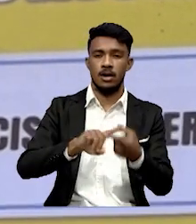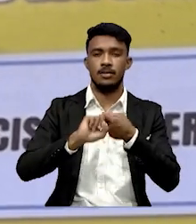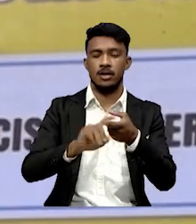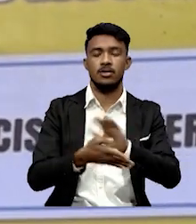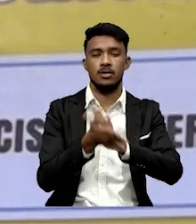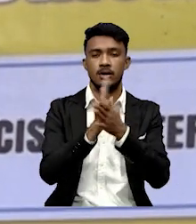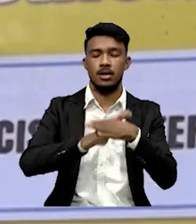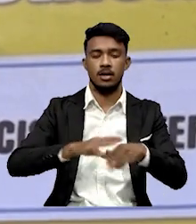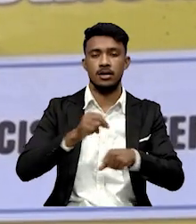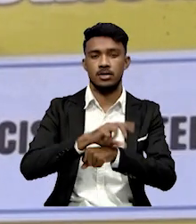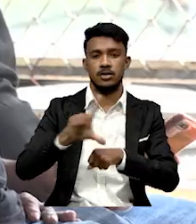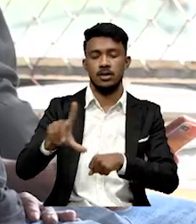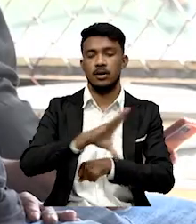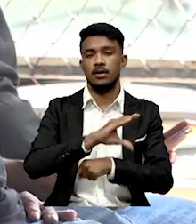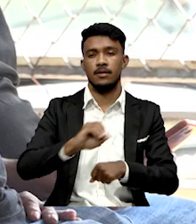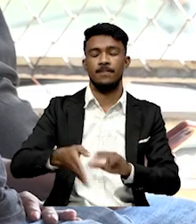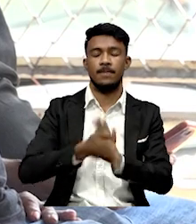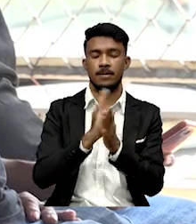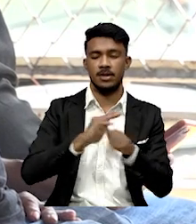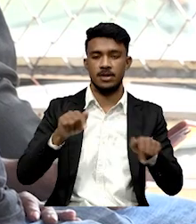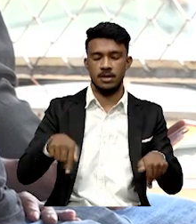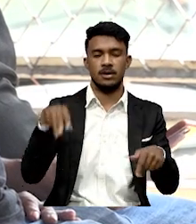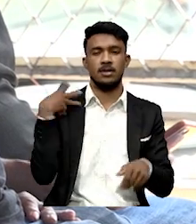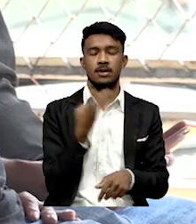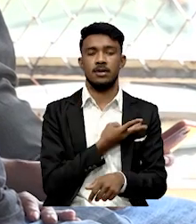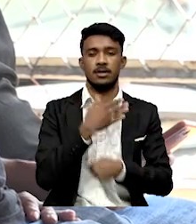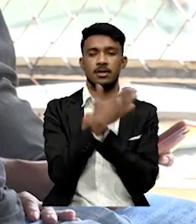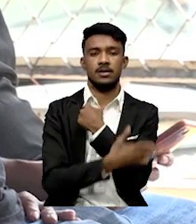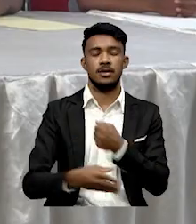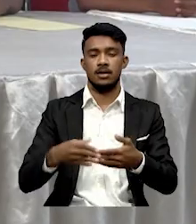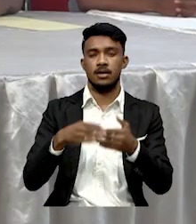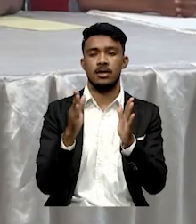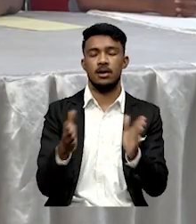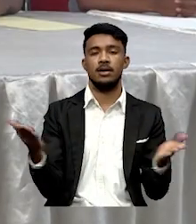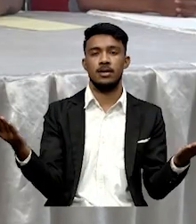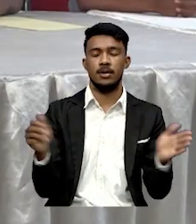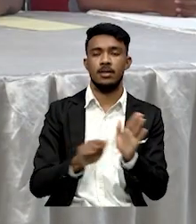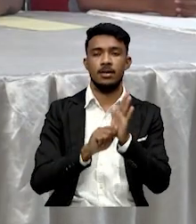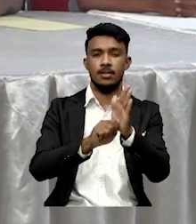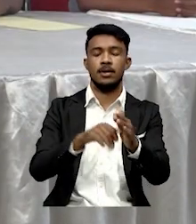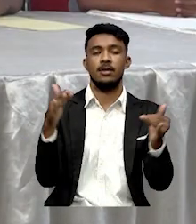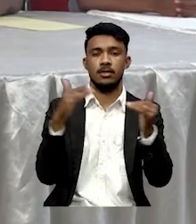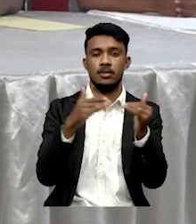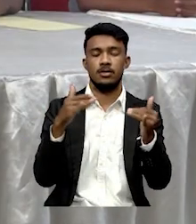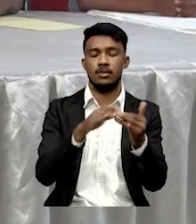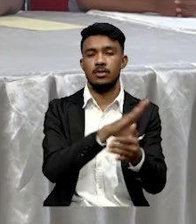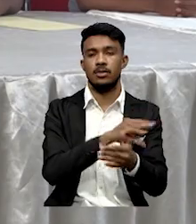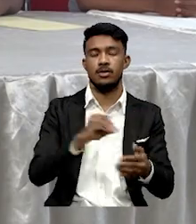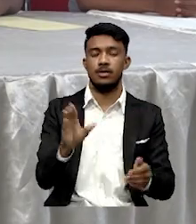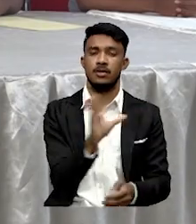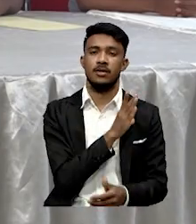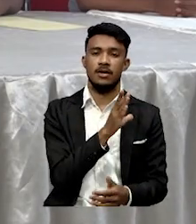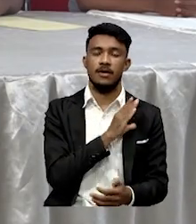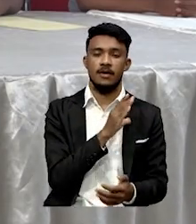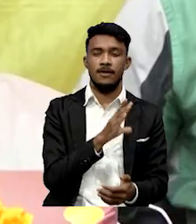Nacional, Estabilidade, Paz e itinerário. Líder da NBM sempre promove diálogo. Líder da NBM garantia o funcionamento